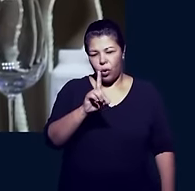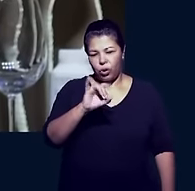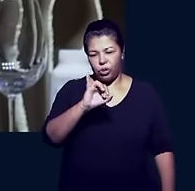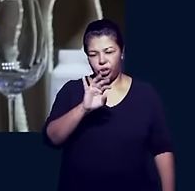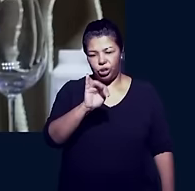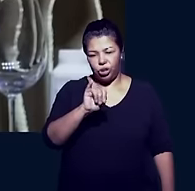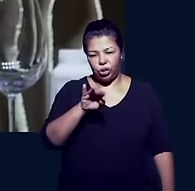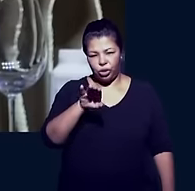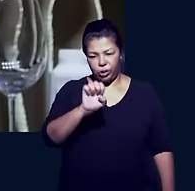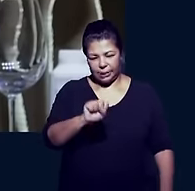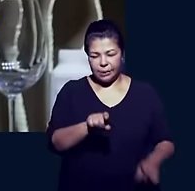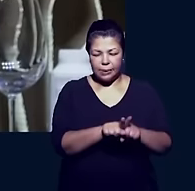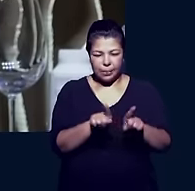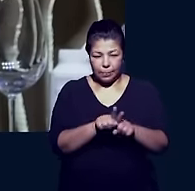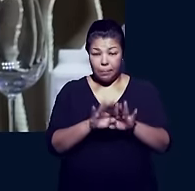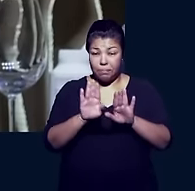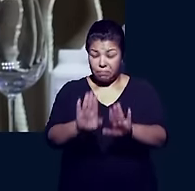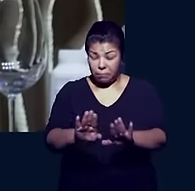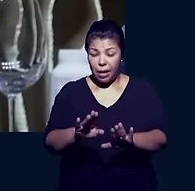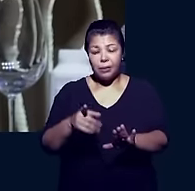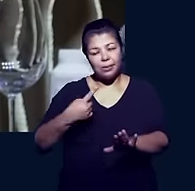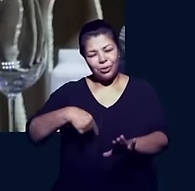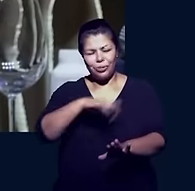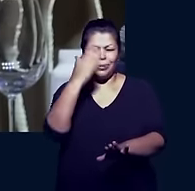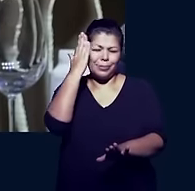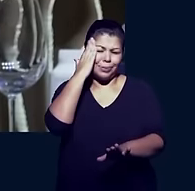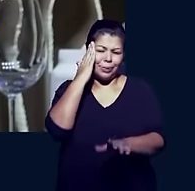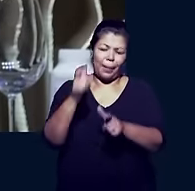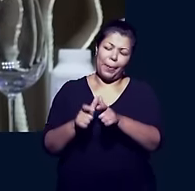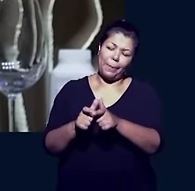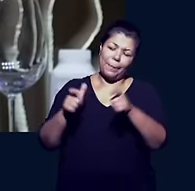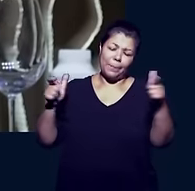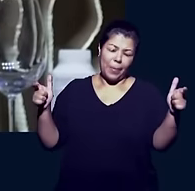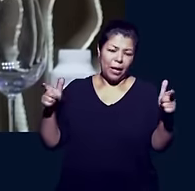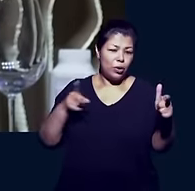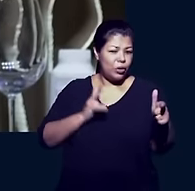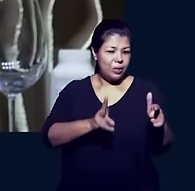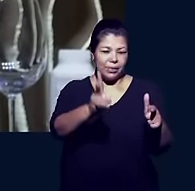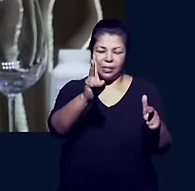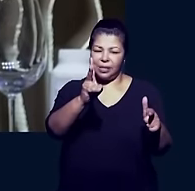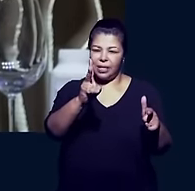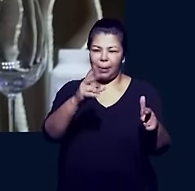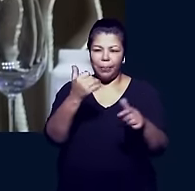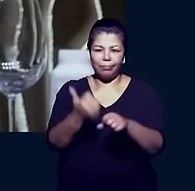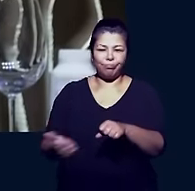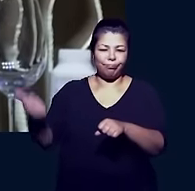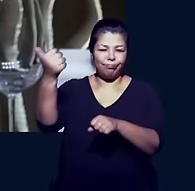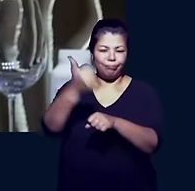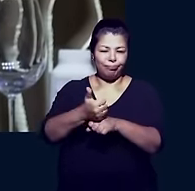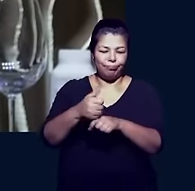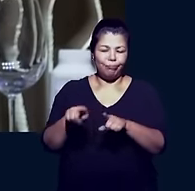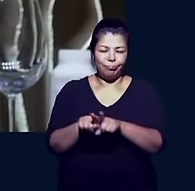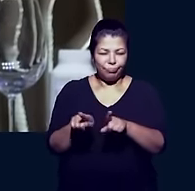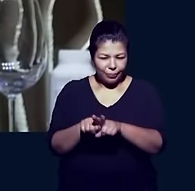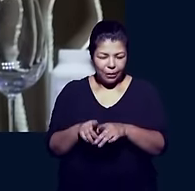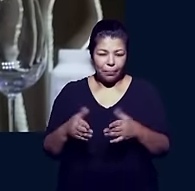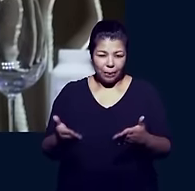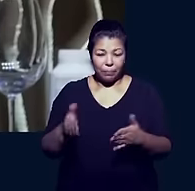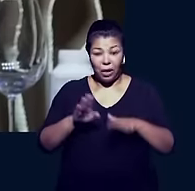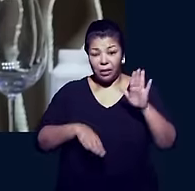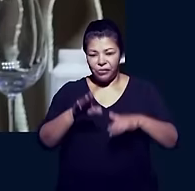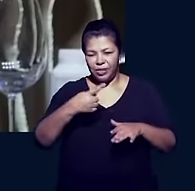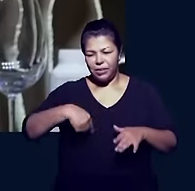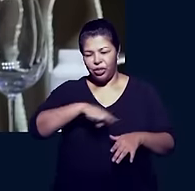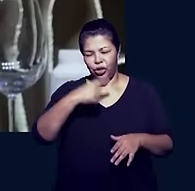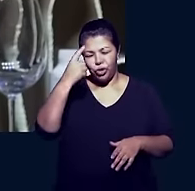mais apertada mas o macro costuma dominar esse cenário na nossa visão então a gente a gente tem uma perspectiva né de olhando 12 meses